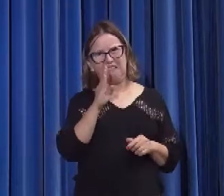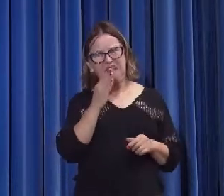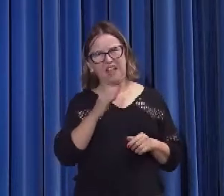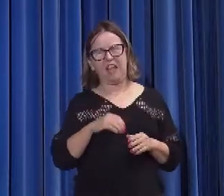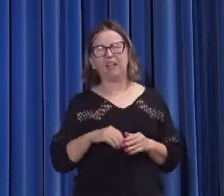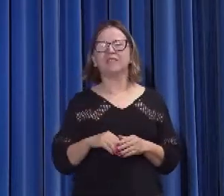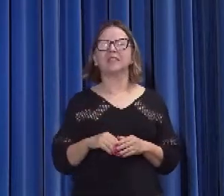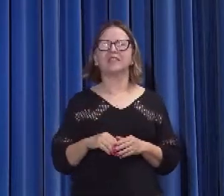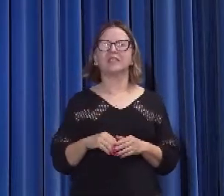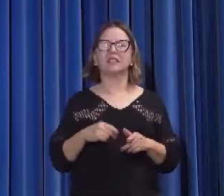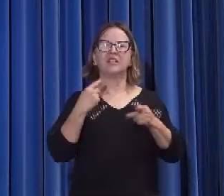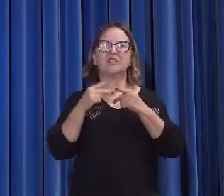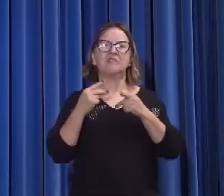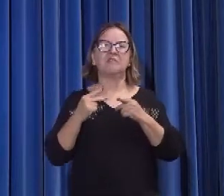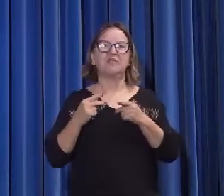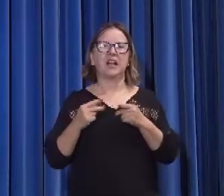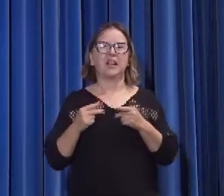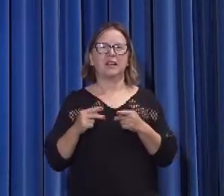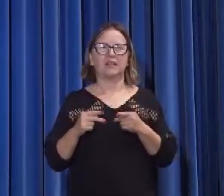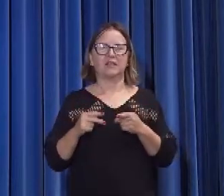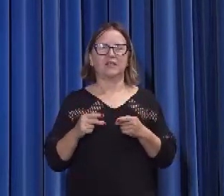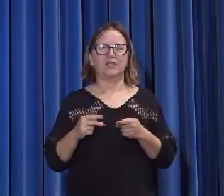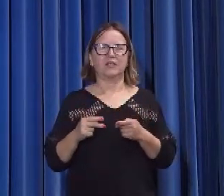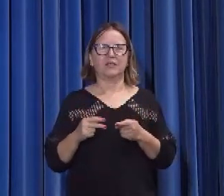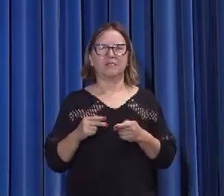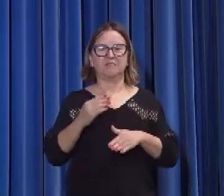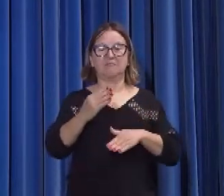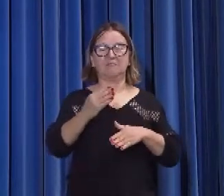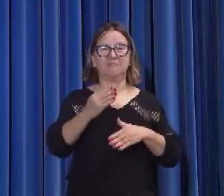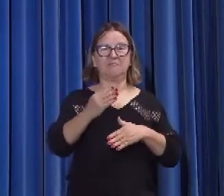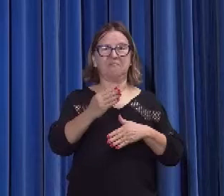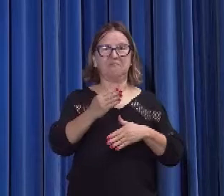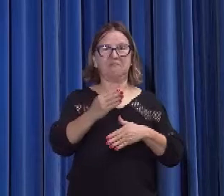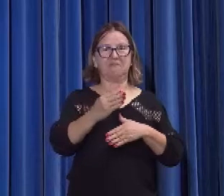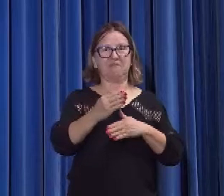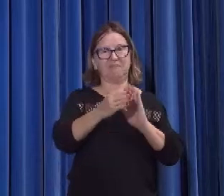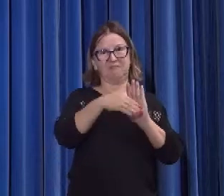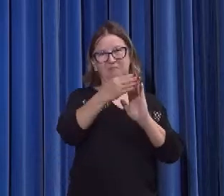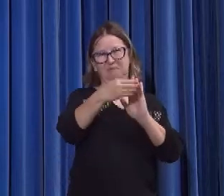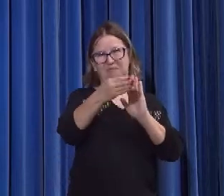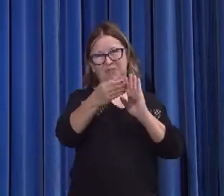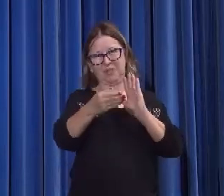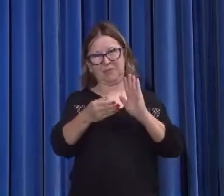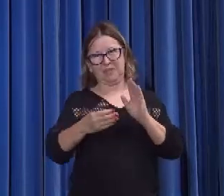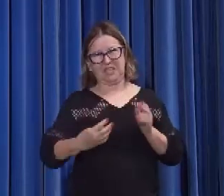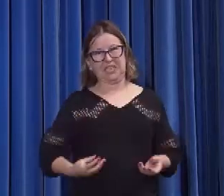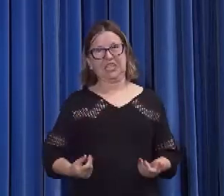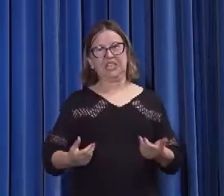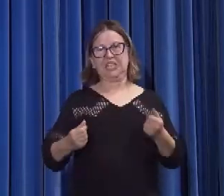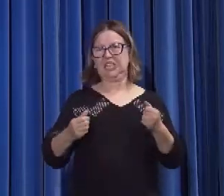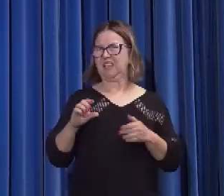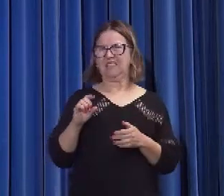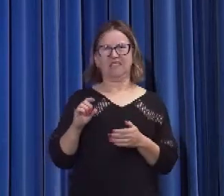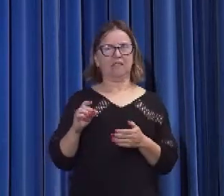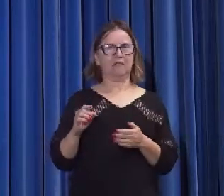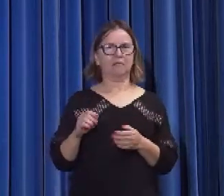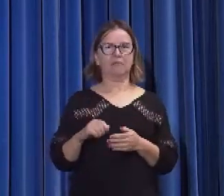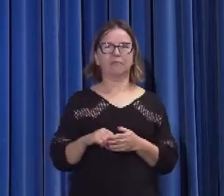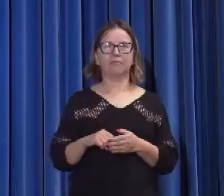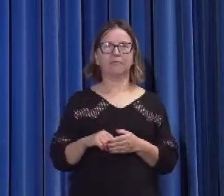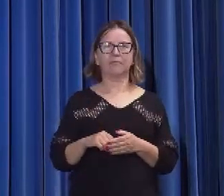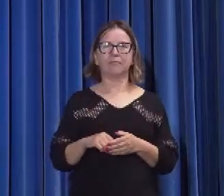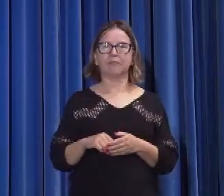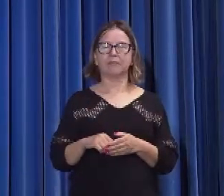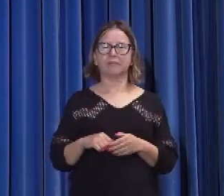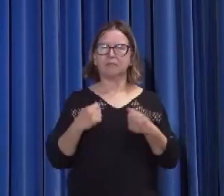financeira, como sendo o objeto final do Evangelho. E nós precisamos quebrar esse